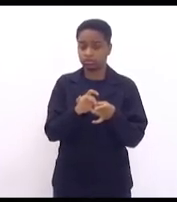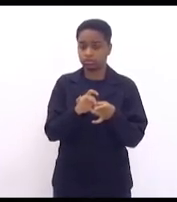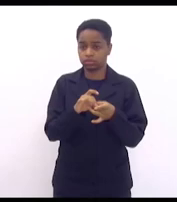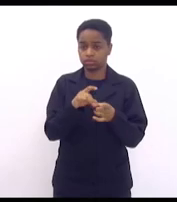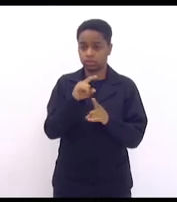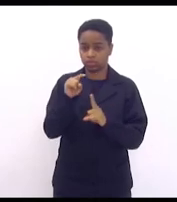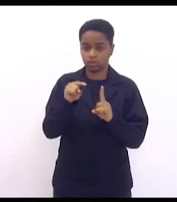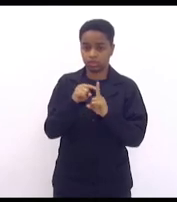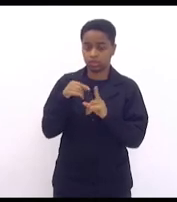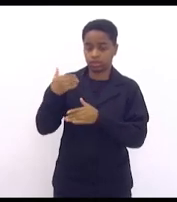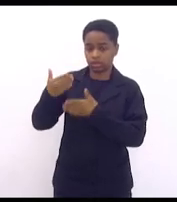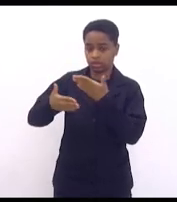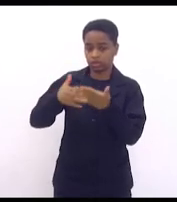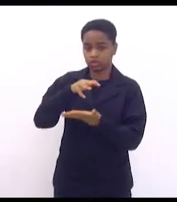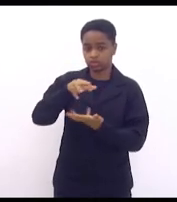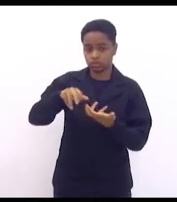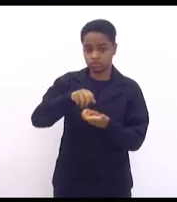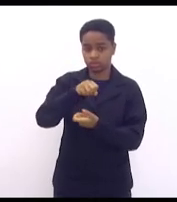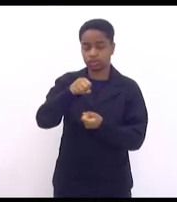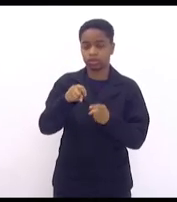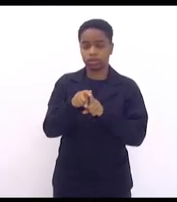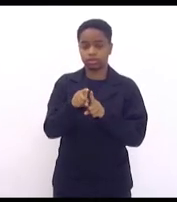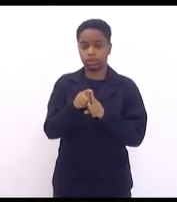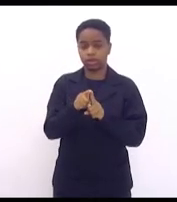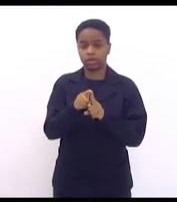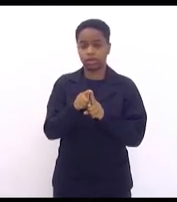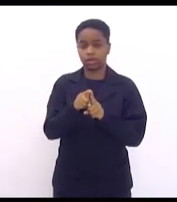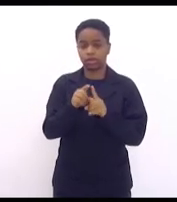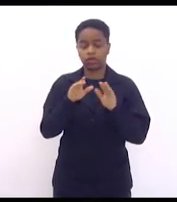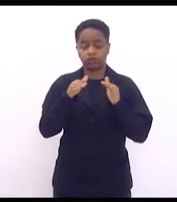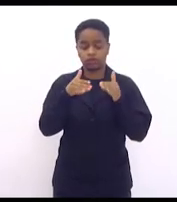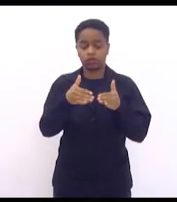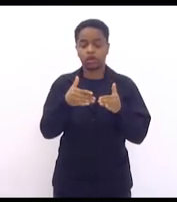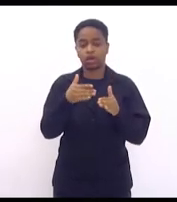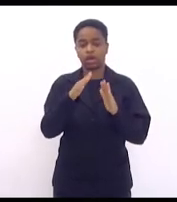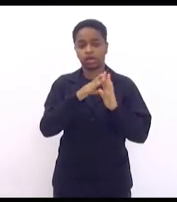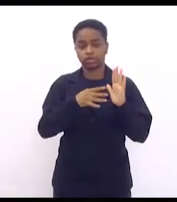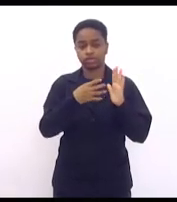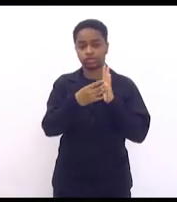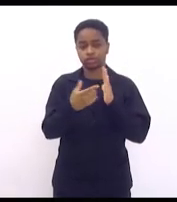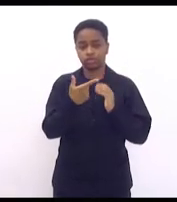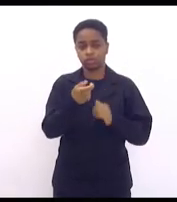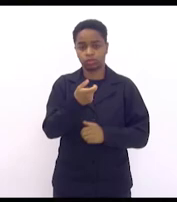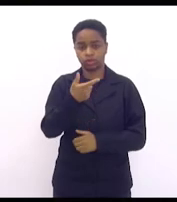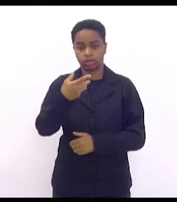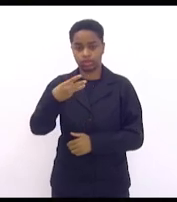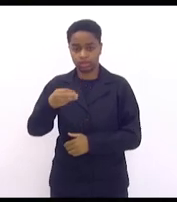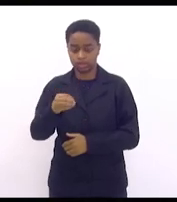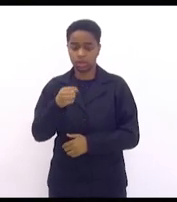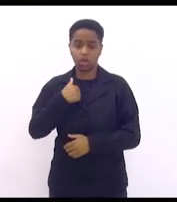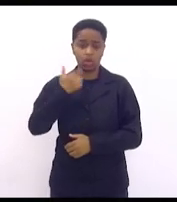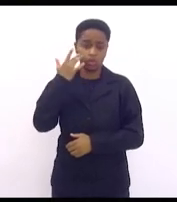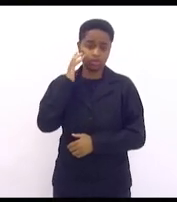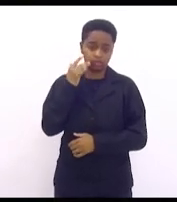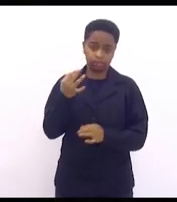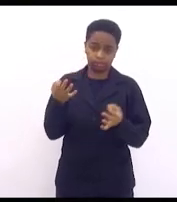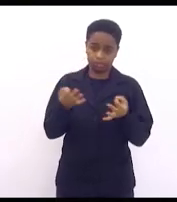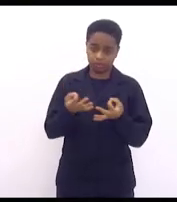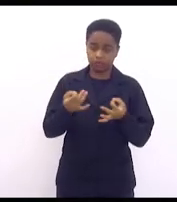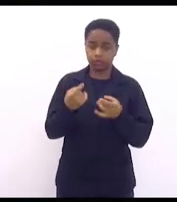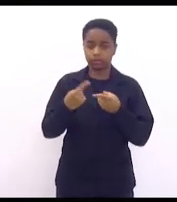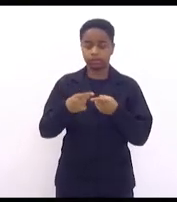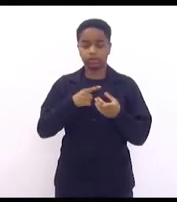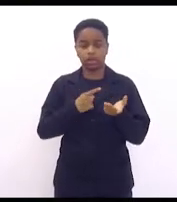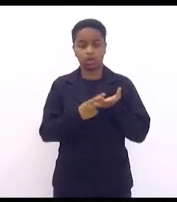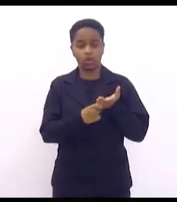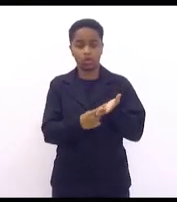do Desenvolvimento Sustentável da Agenda 2030, eu acho perfeito que você estabeleça um